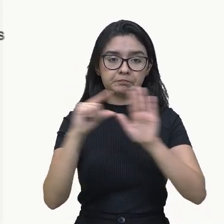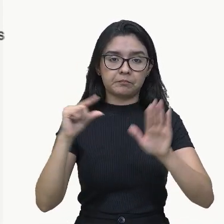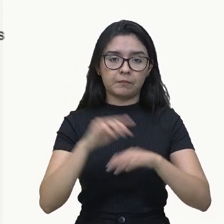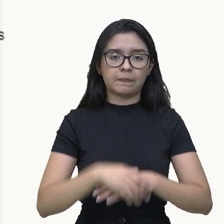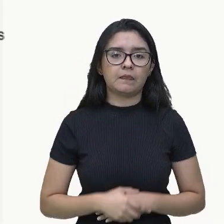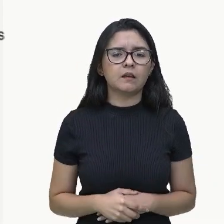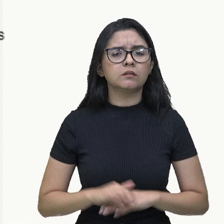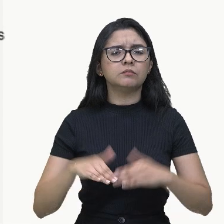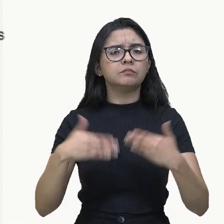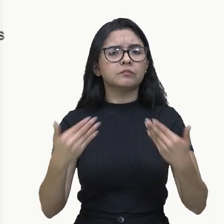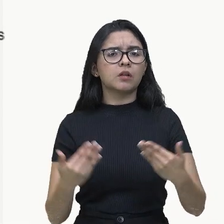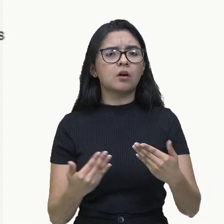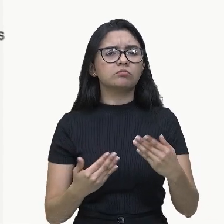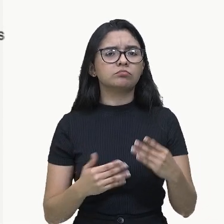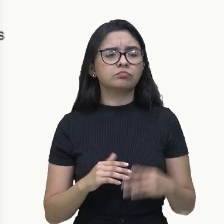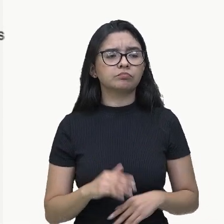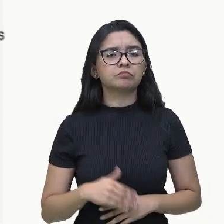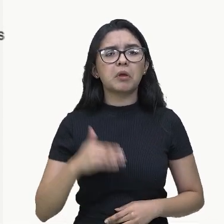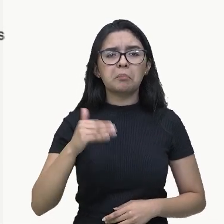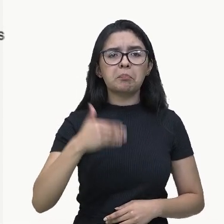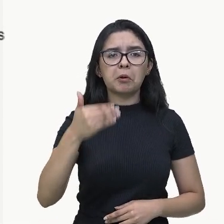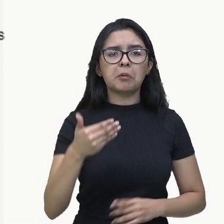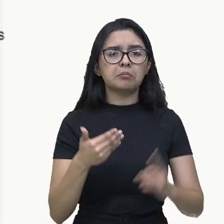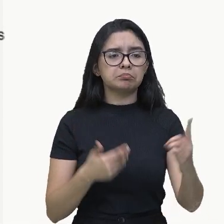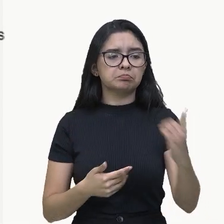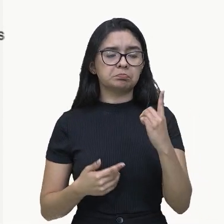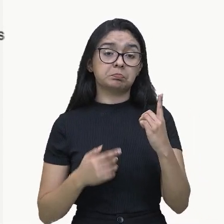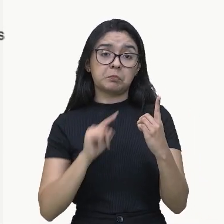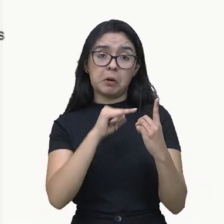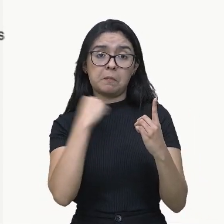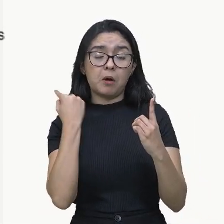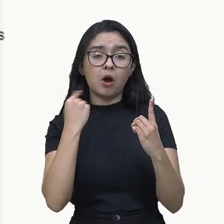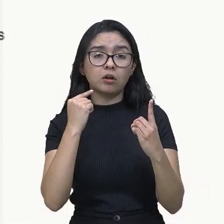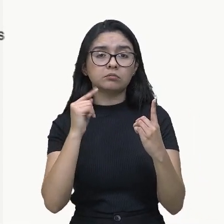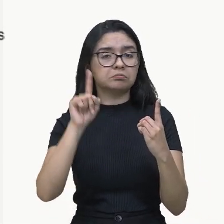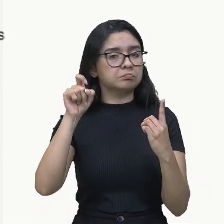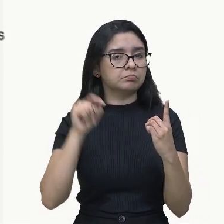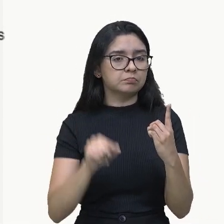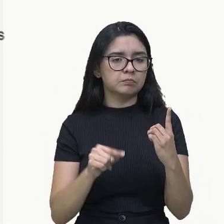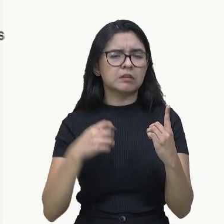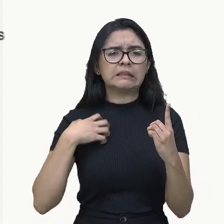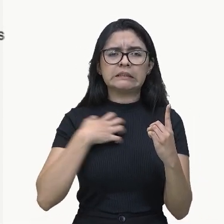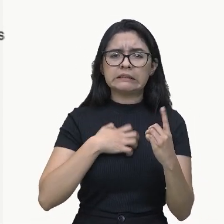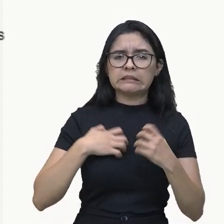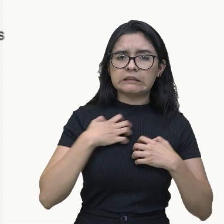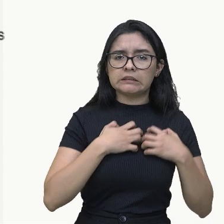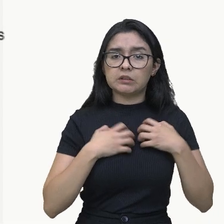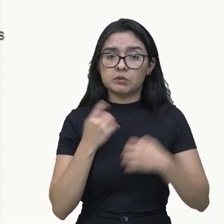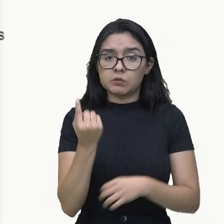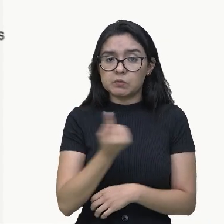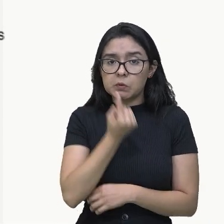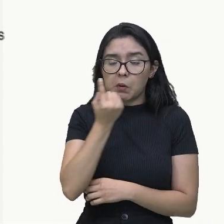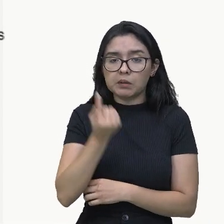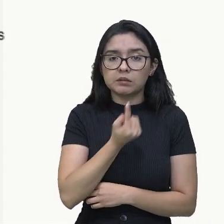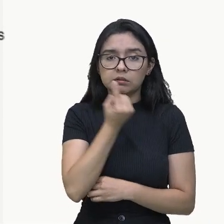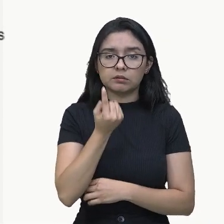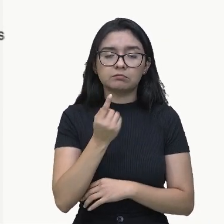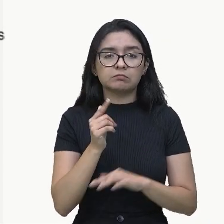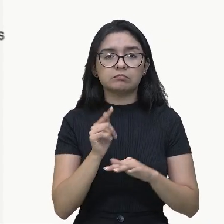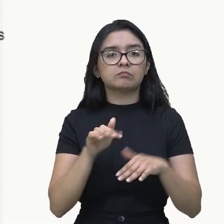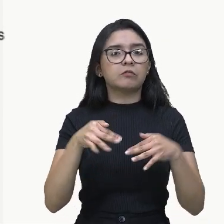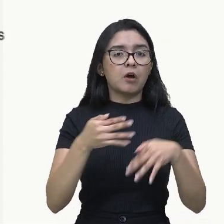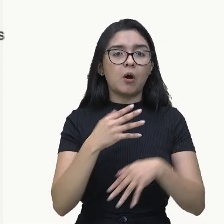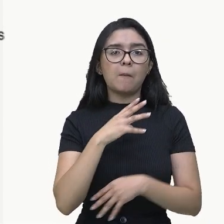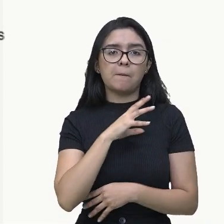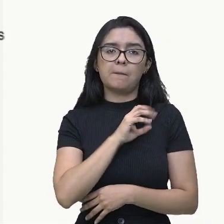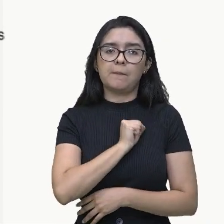mais quando mais tarde quem sabe a morte angústia de quem vive quem sabe a solidão fim de quem ama então Observe